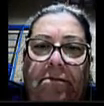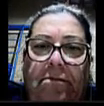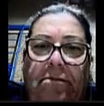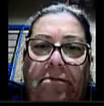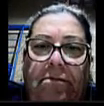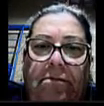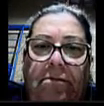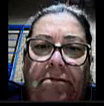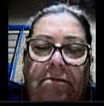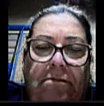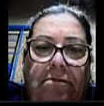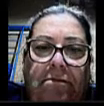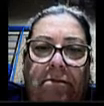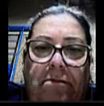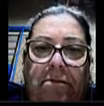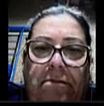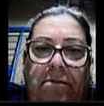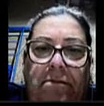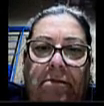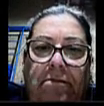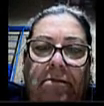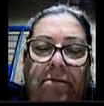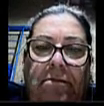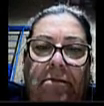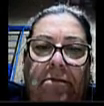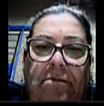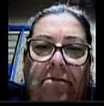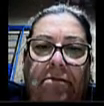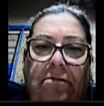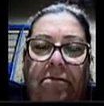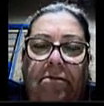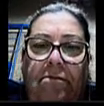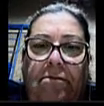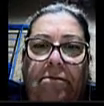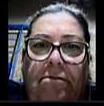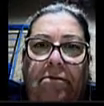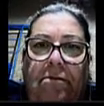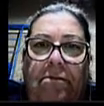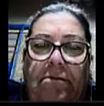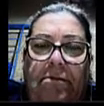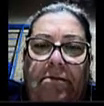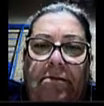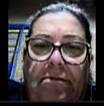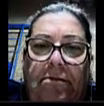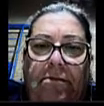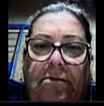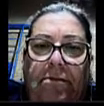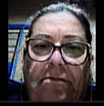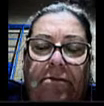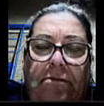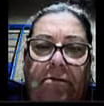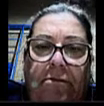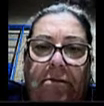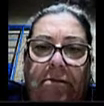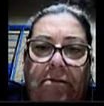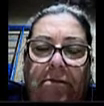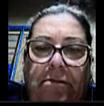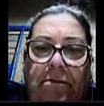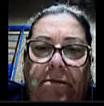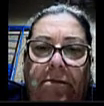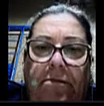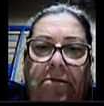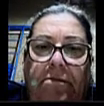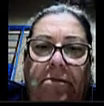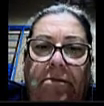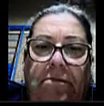dificuldade de aprendizagem, que muitas vezes tem sintomas semelhantes ao da criança com transtorno de aprendizagem na escola, então